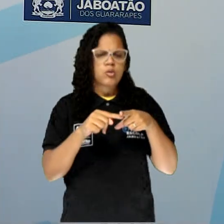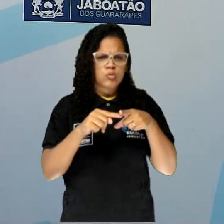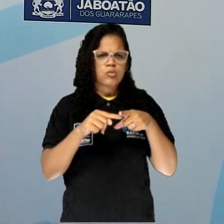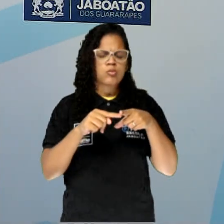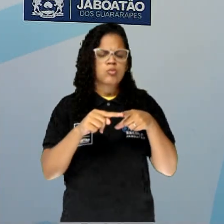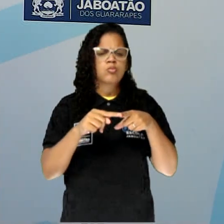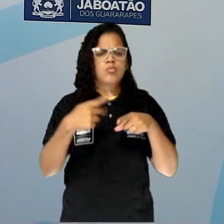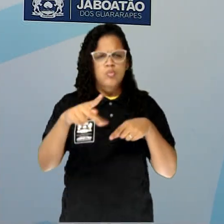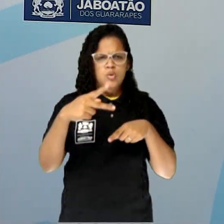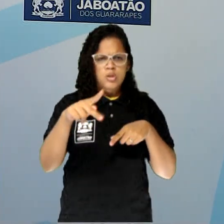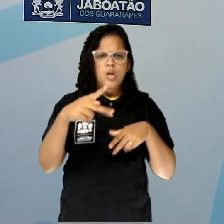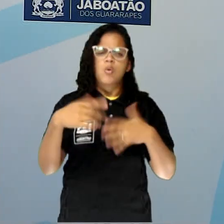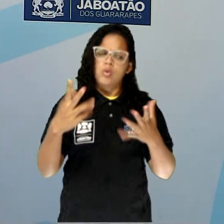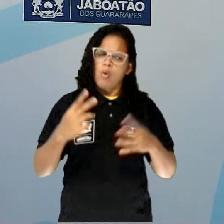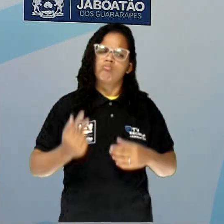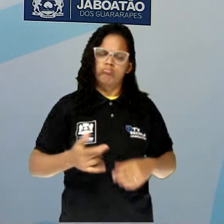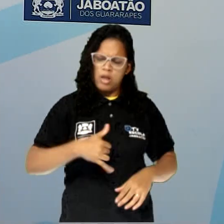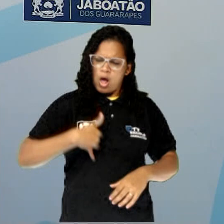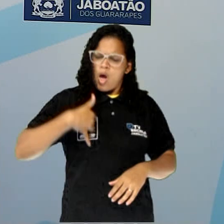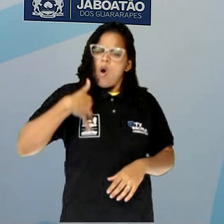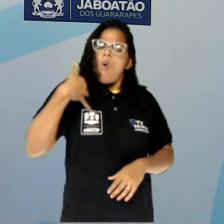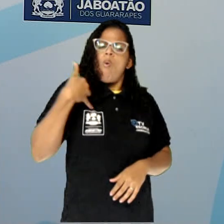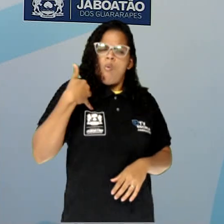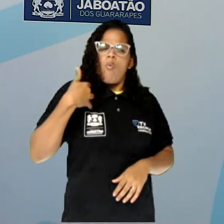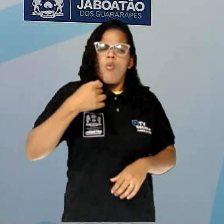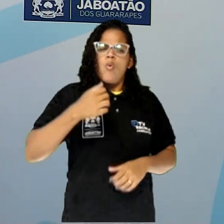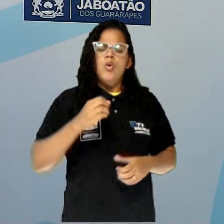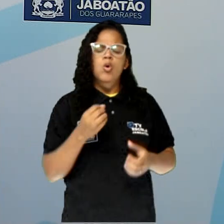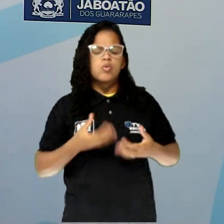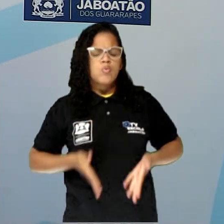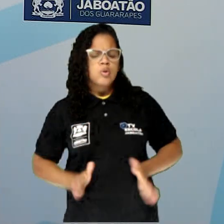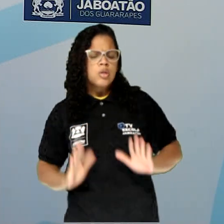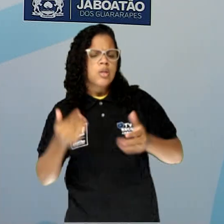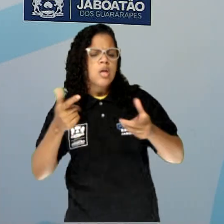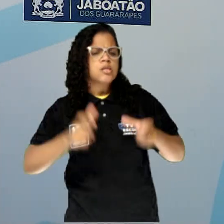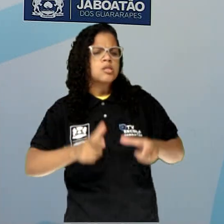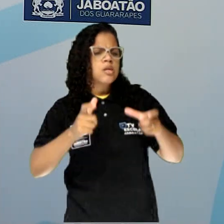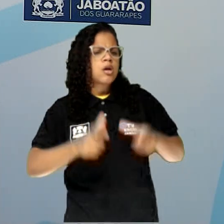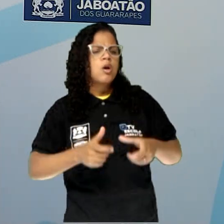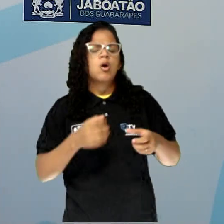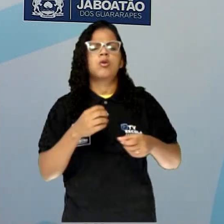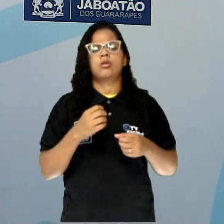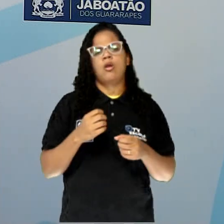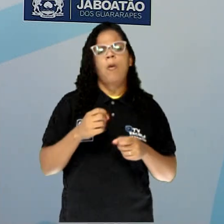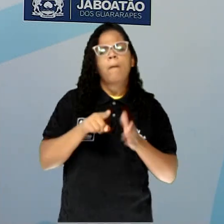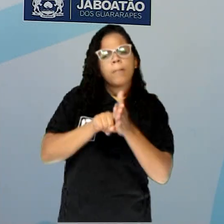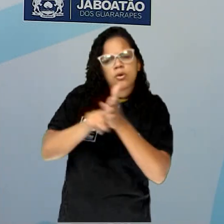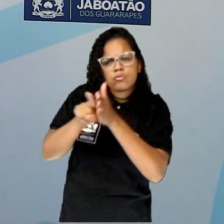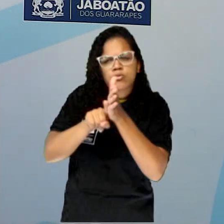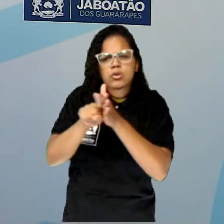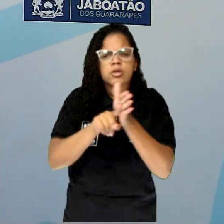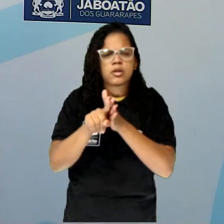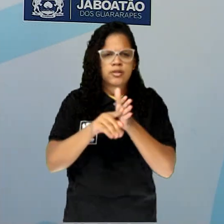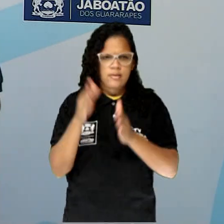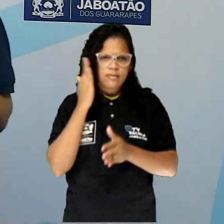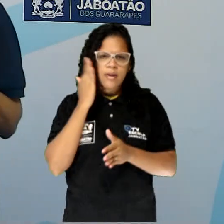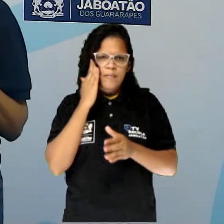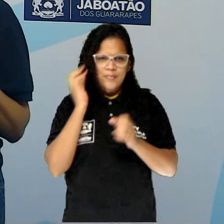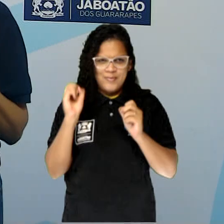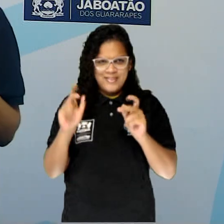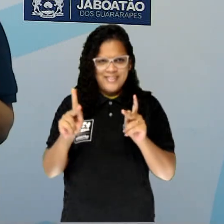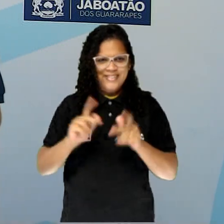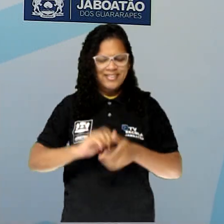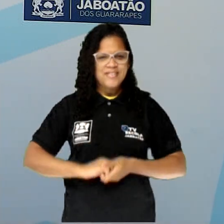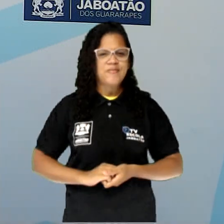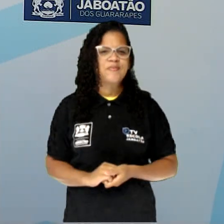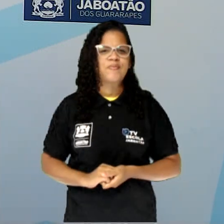bairro onde você vive, onde você nasceu, tá certo? Procura saber direitinho, é legal. Bom, o